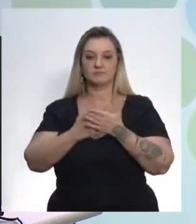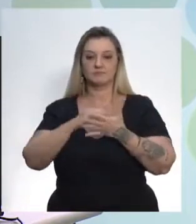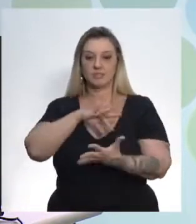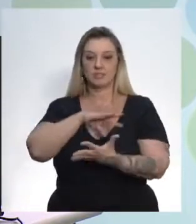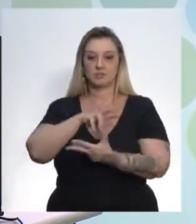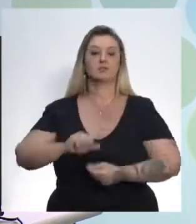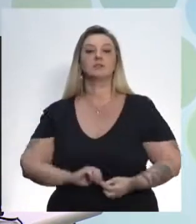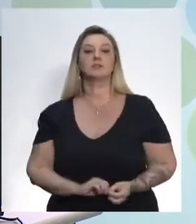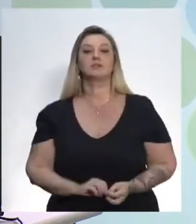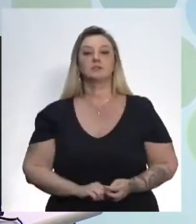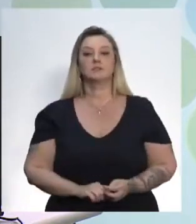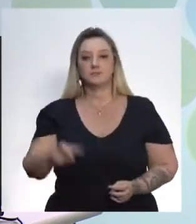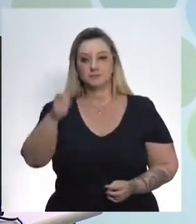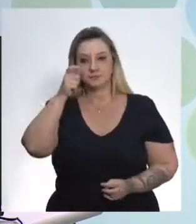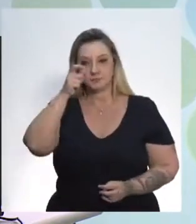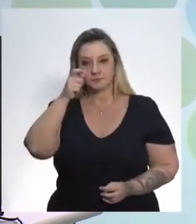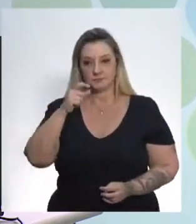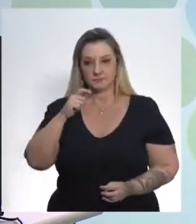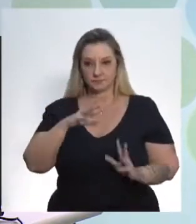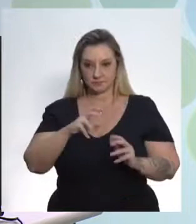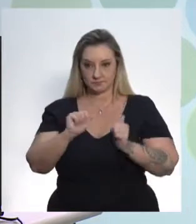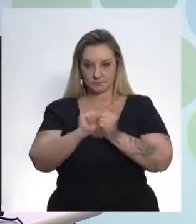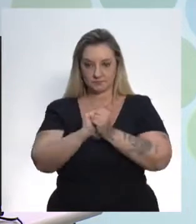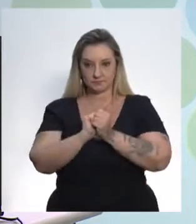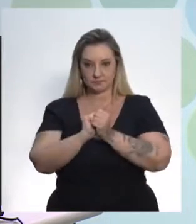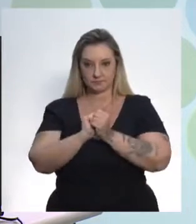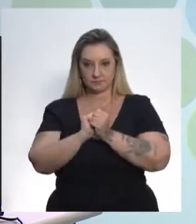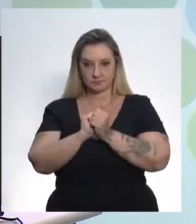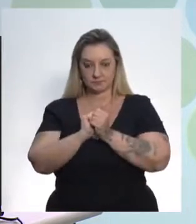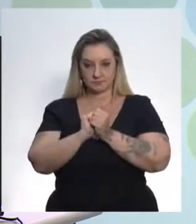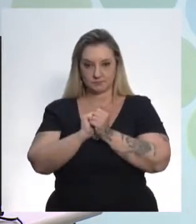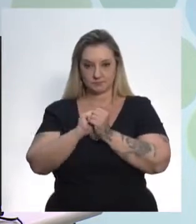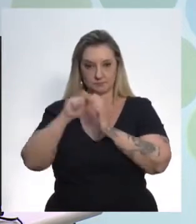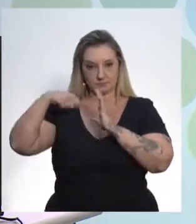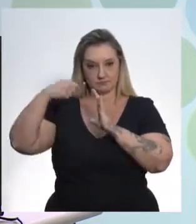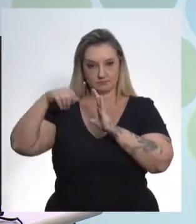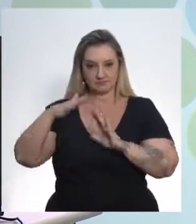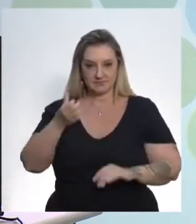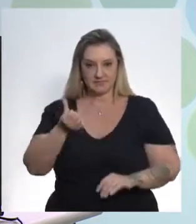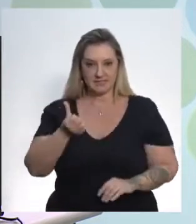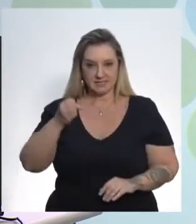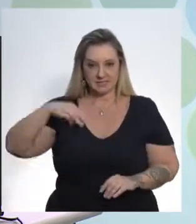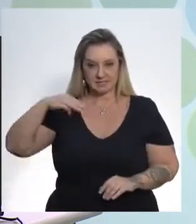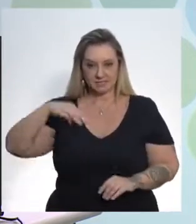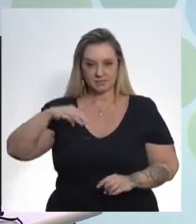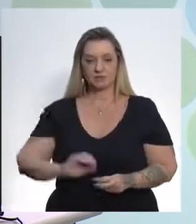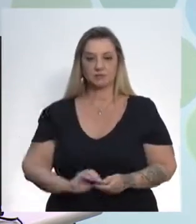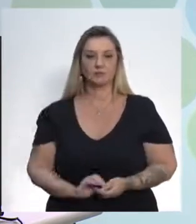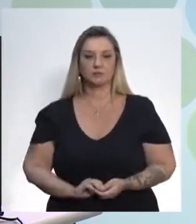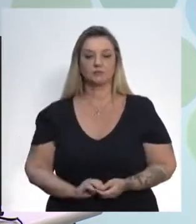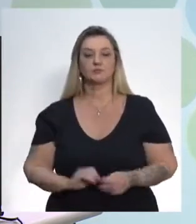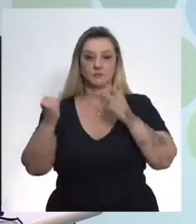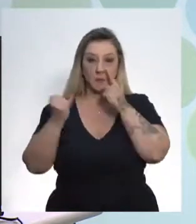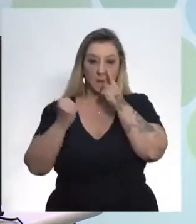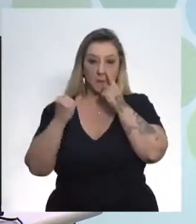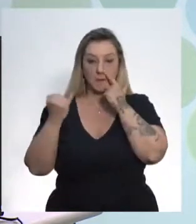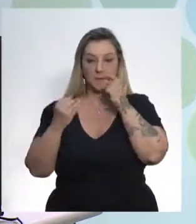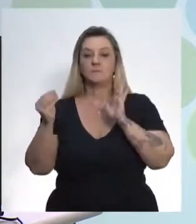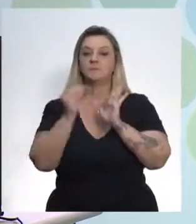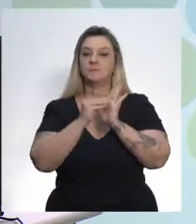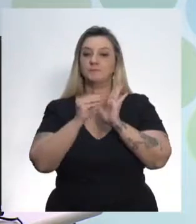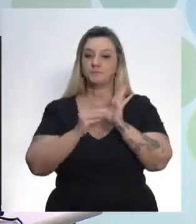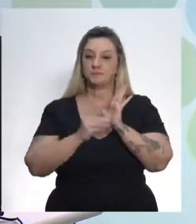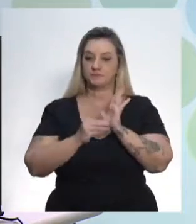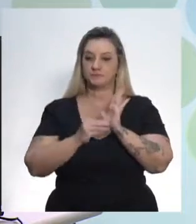geografia. Então, acompanhem conosco. O vídeo ele tem aproximadamente 6 minutos, né? É importante que você